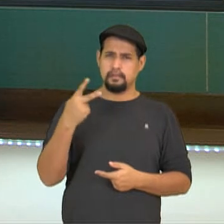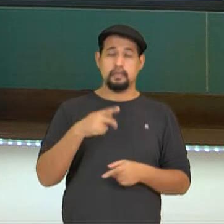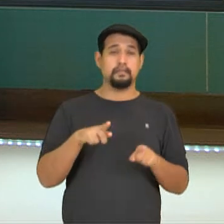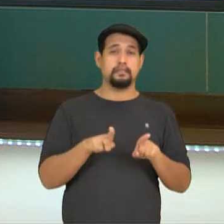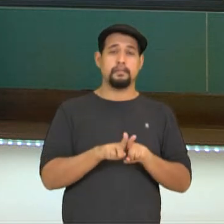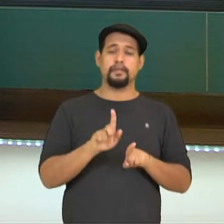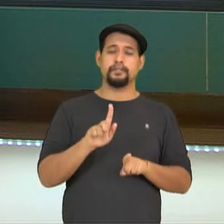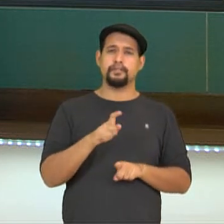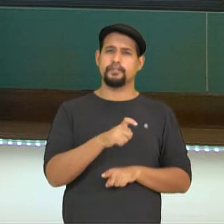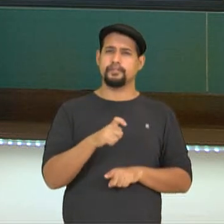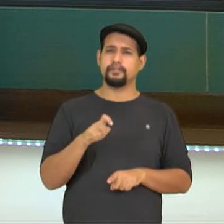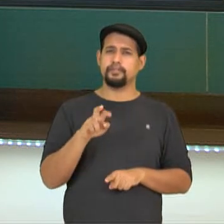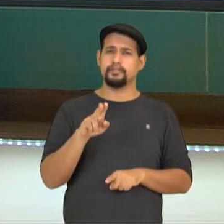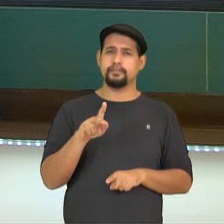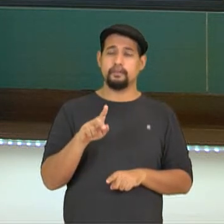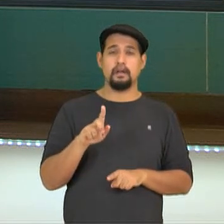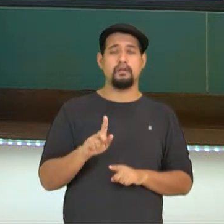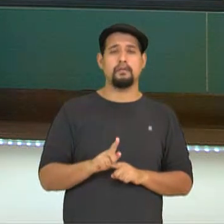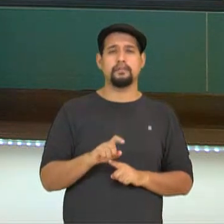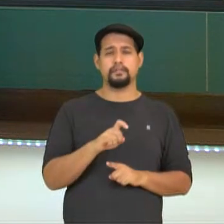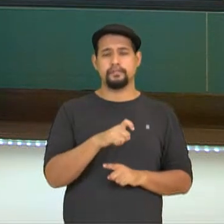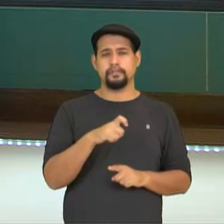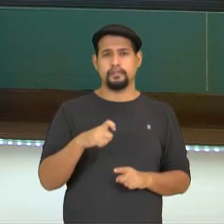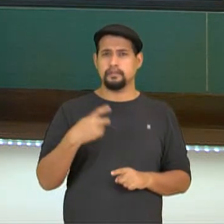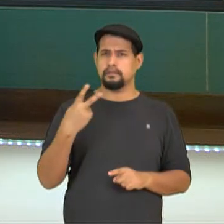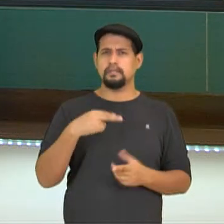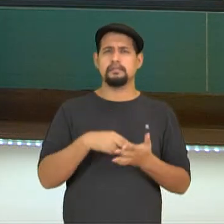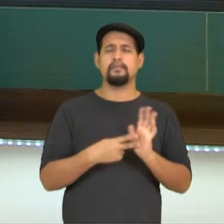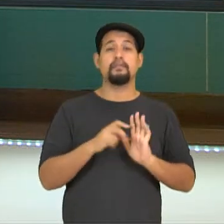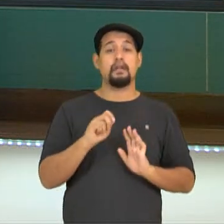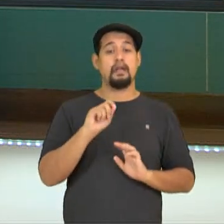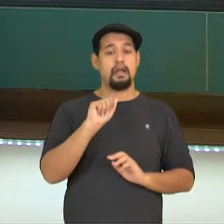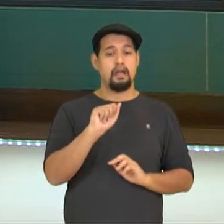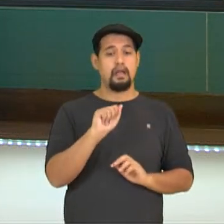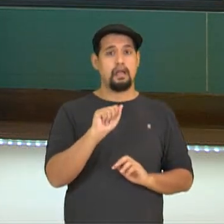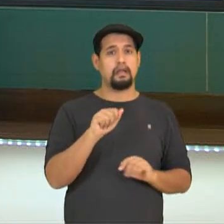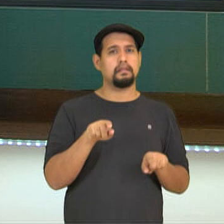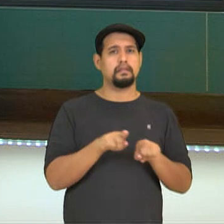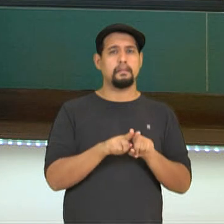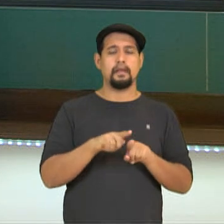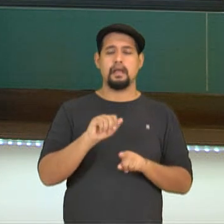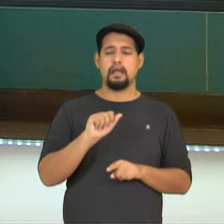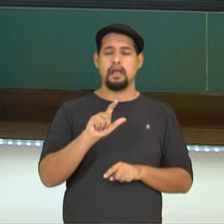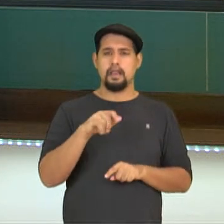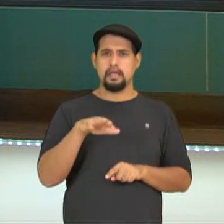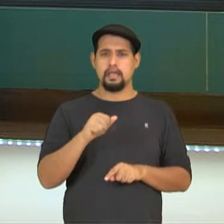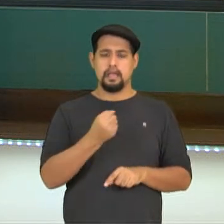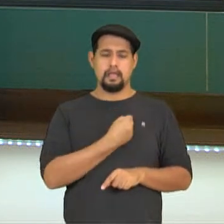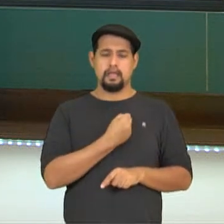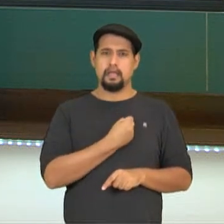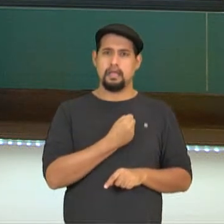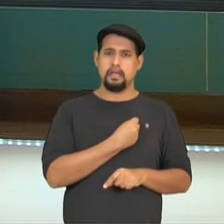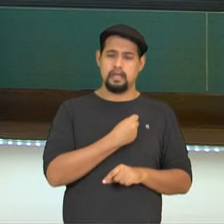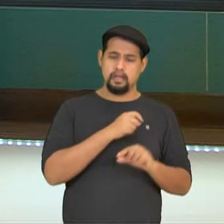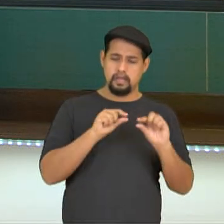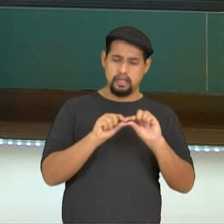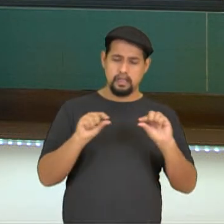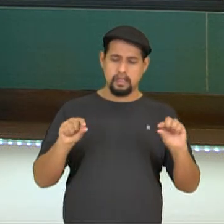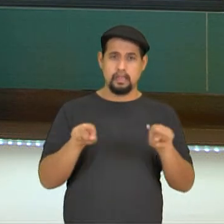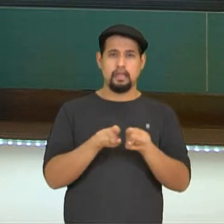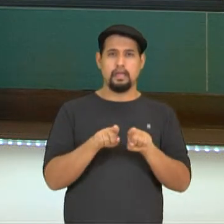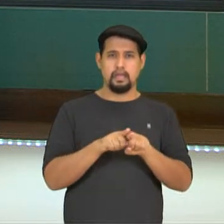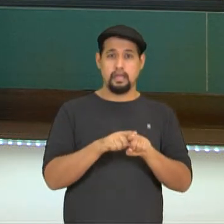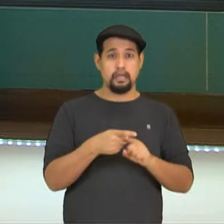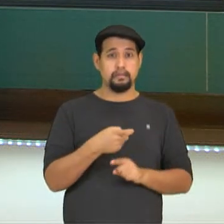g de x igual a x ao quadrado, em que a e o a', né, são números simétricos em relação ao